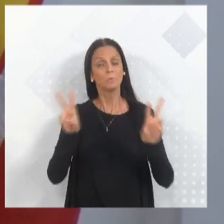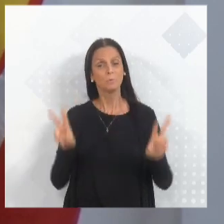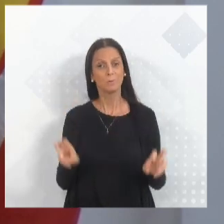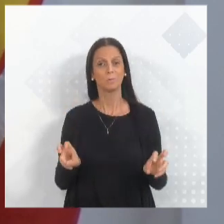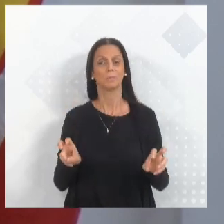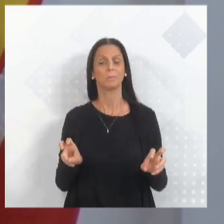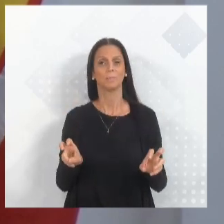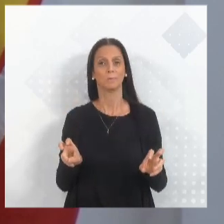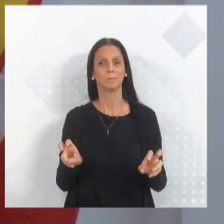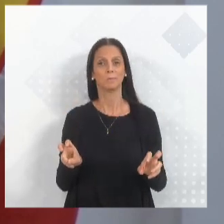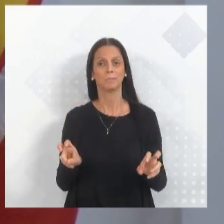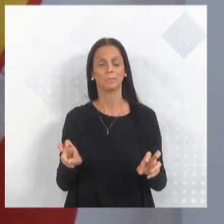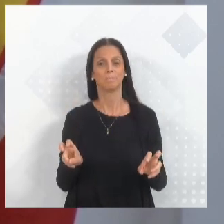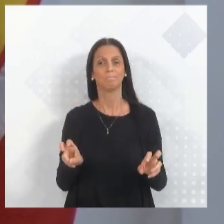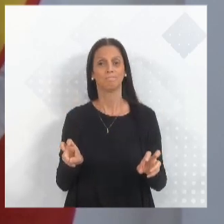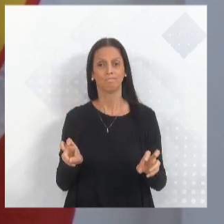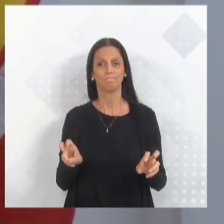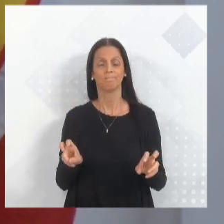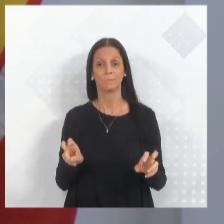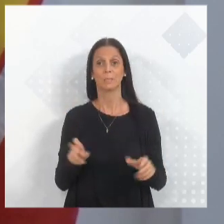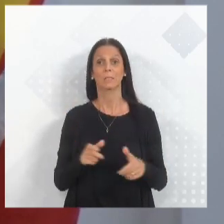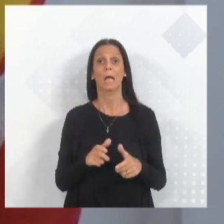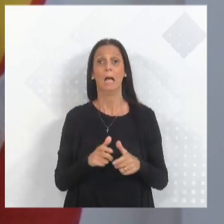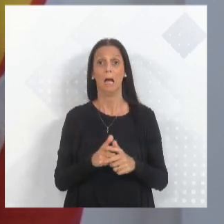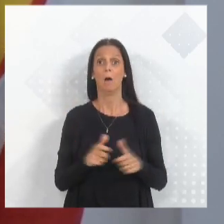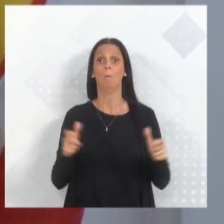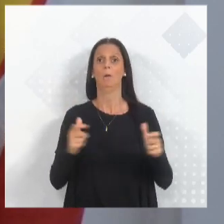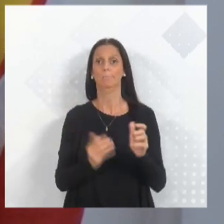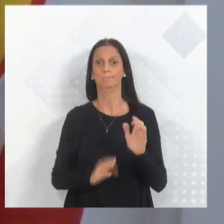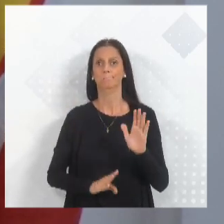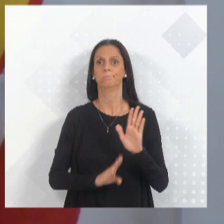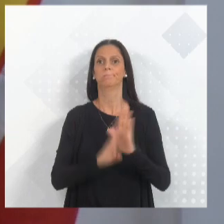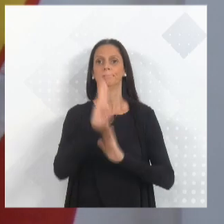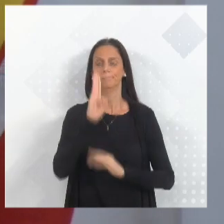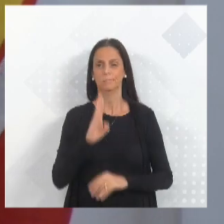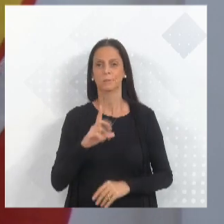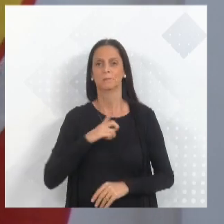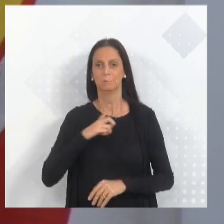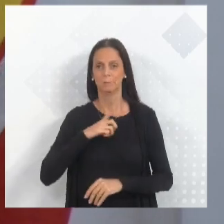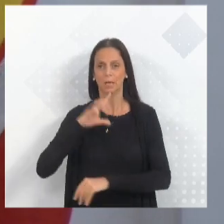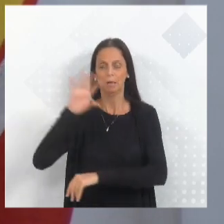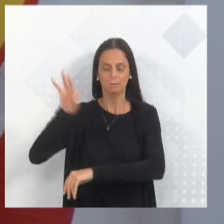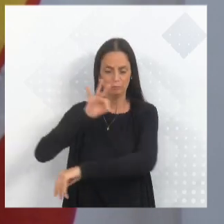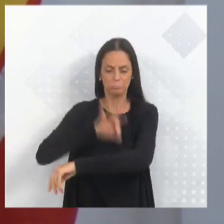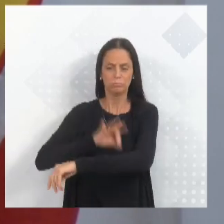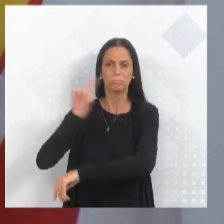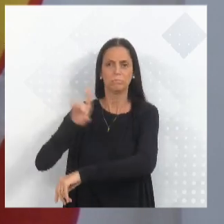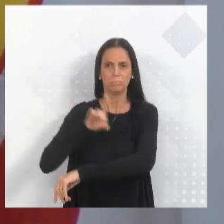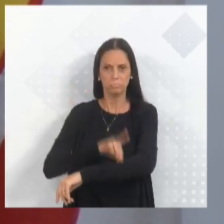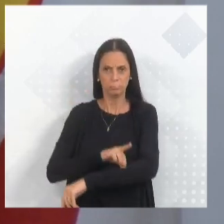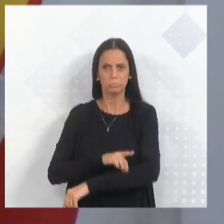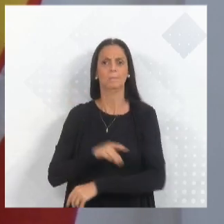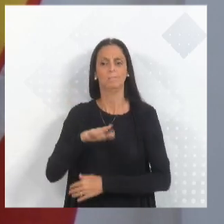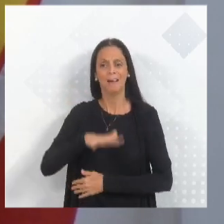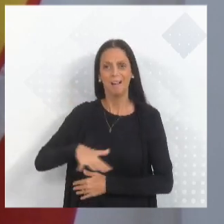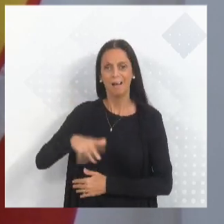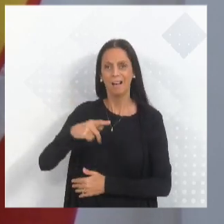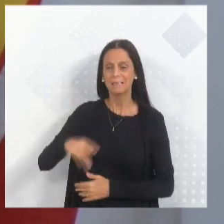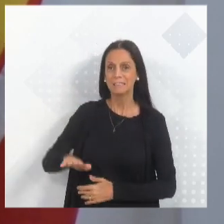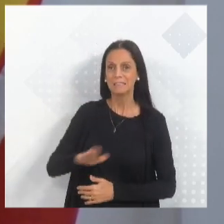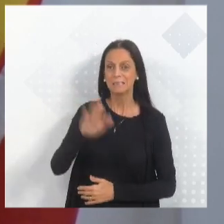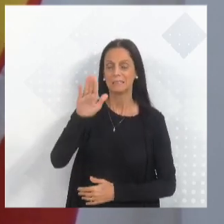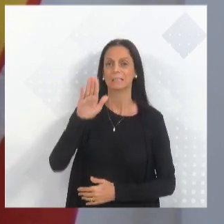e o aumento de casos de dengue na cidado de Blumenau região de progresso realmente nos preocupa